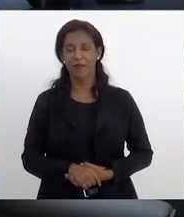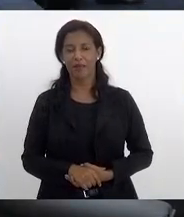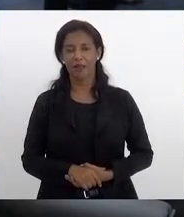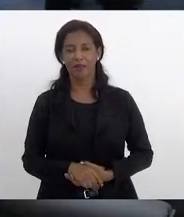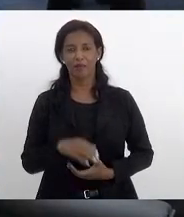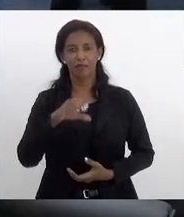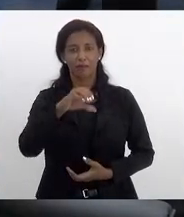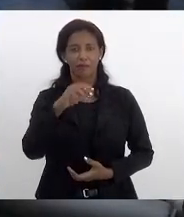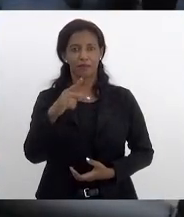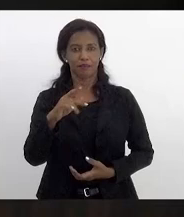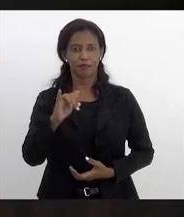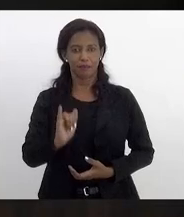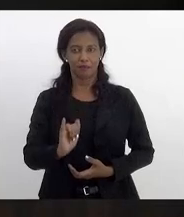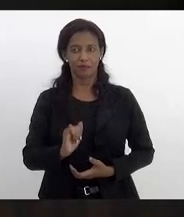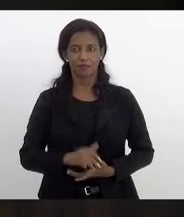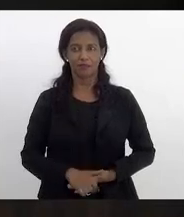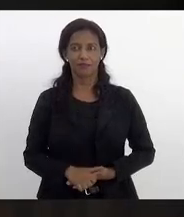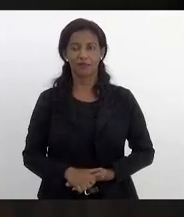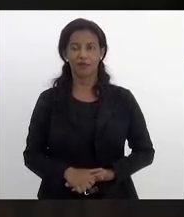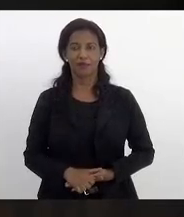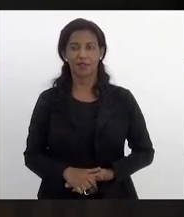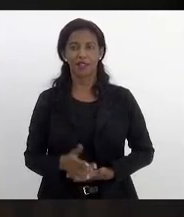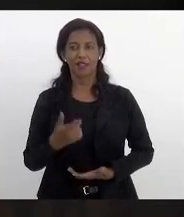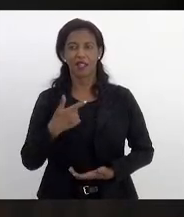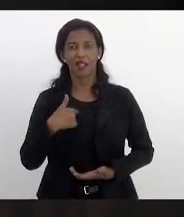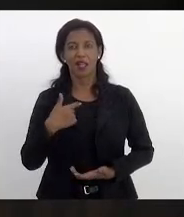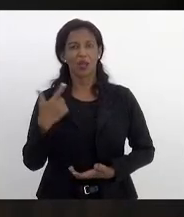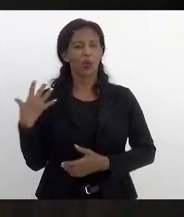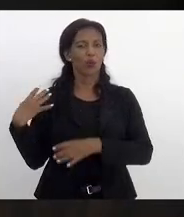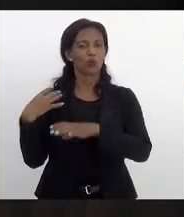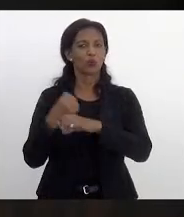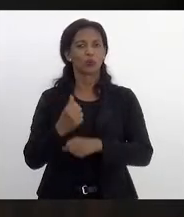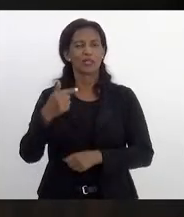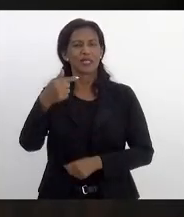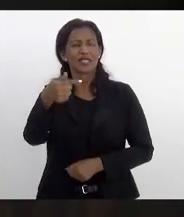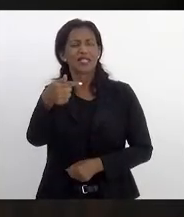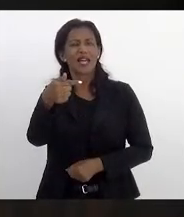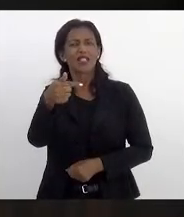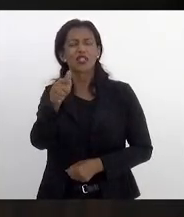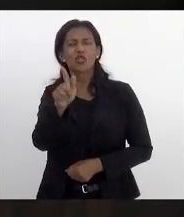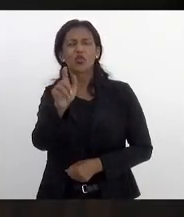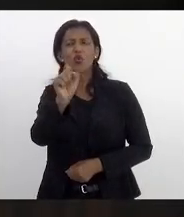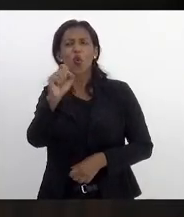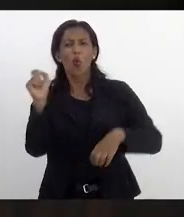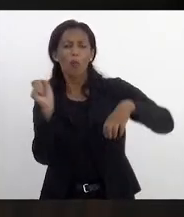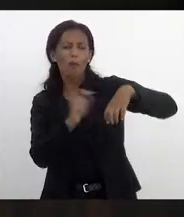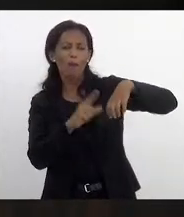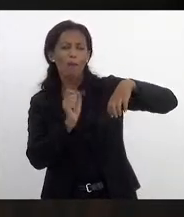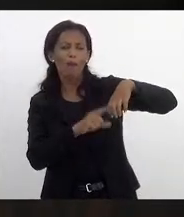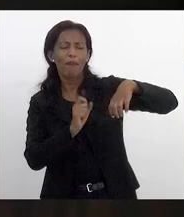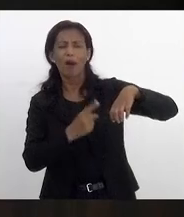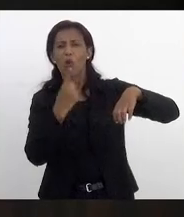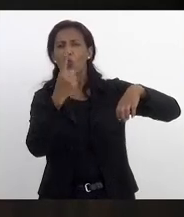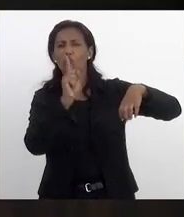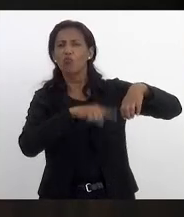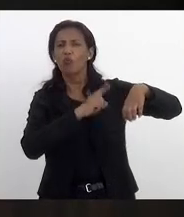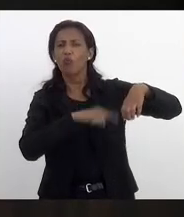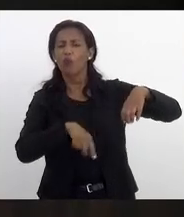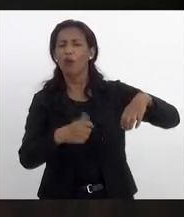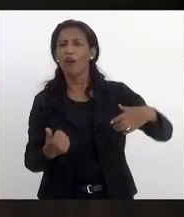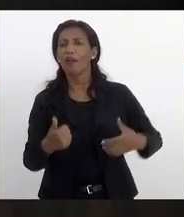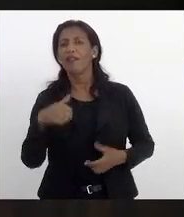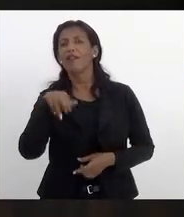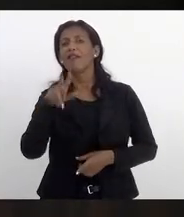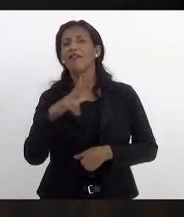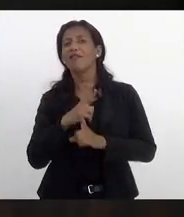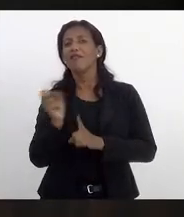CPI vai ser, tem sentido, porque eu contei 7 gols. Teve um gol que foi anulado. Logicamente, quem